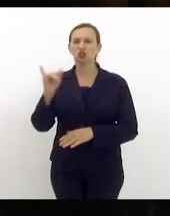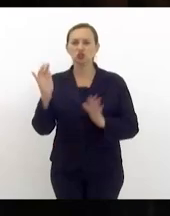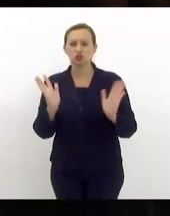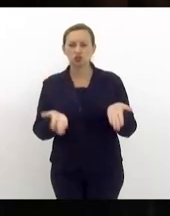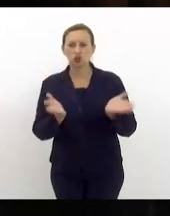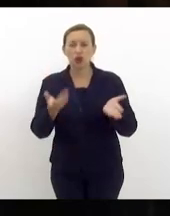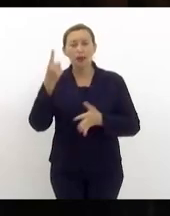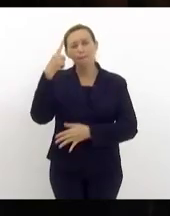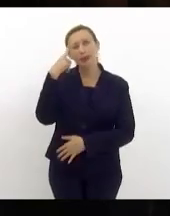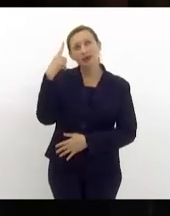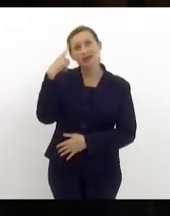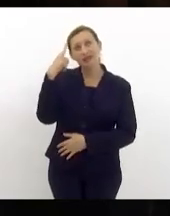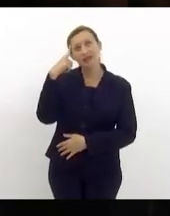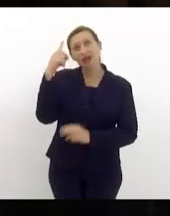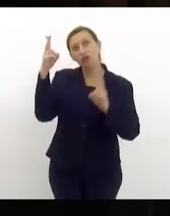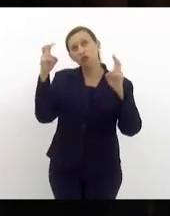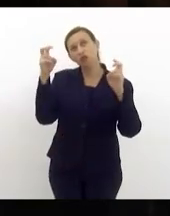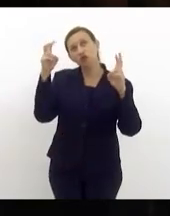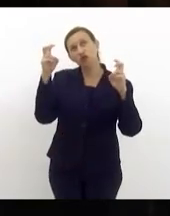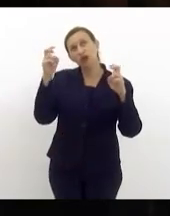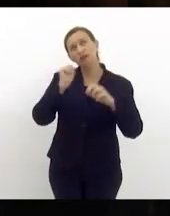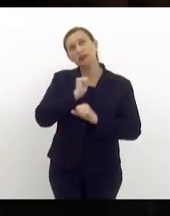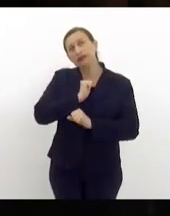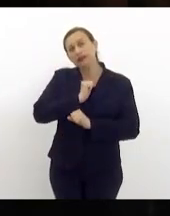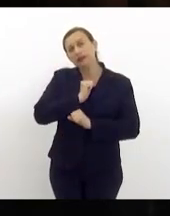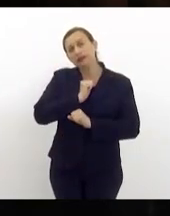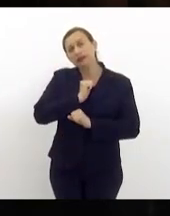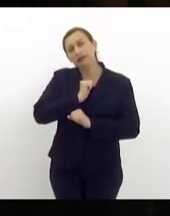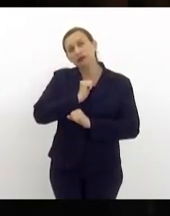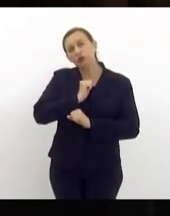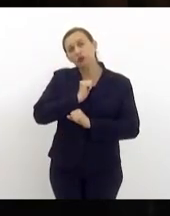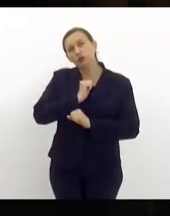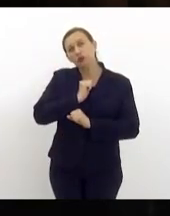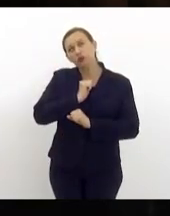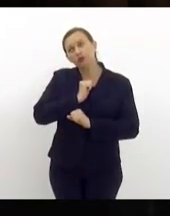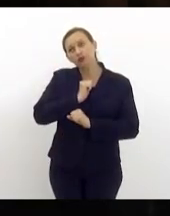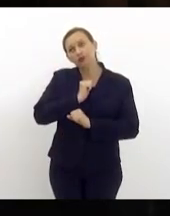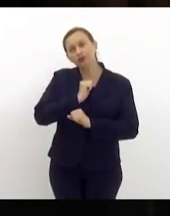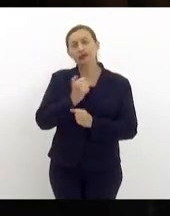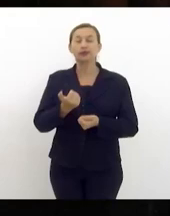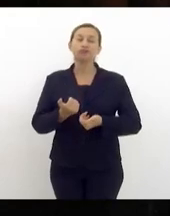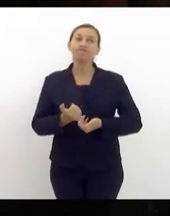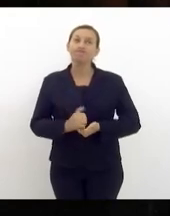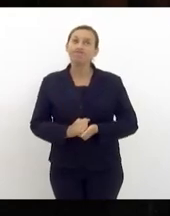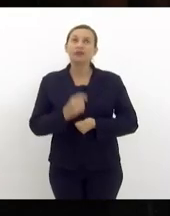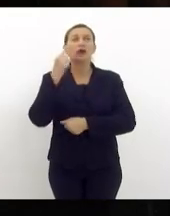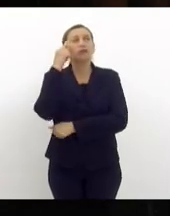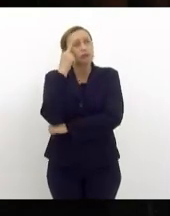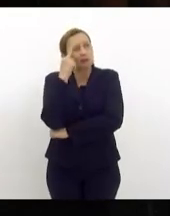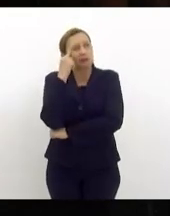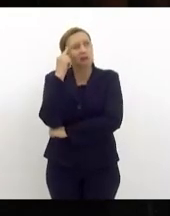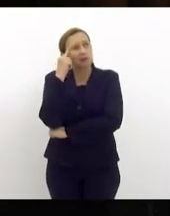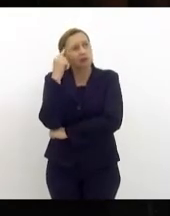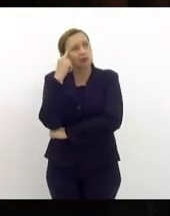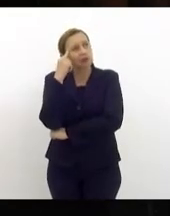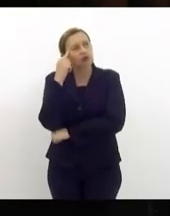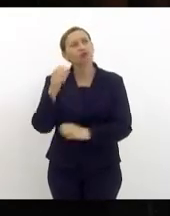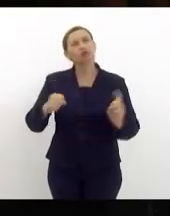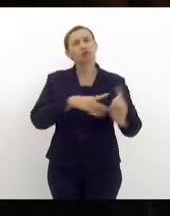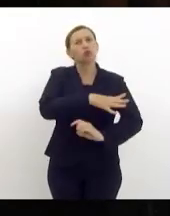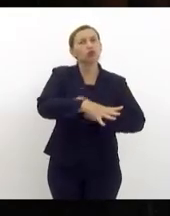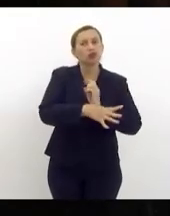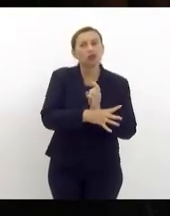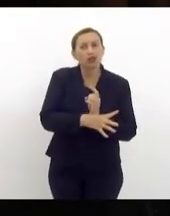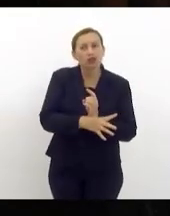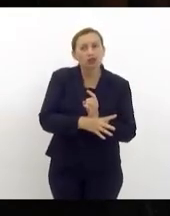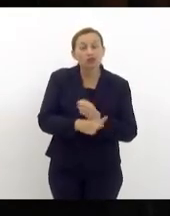e pensar nos temas e dilemas que nos levam a refletir sobre essa sociedade